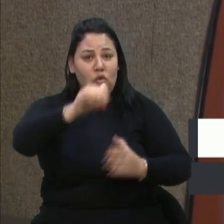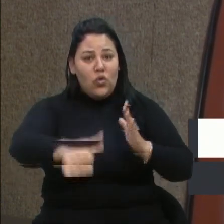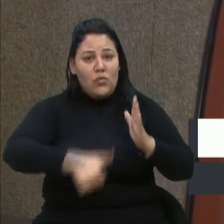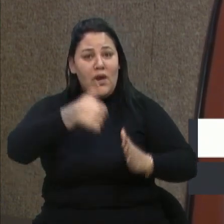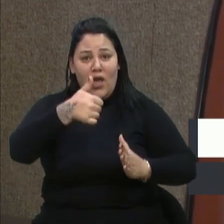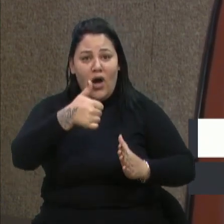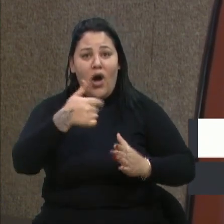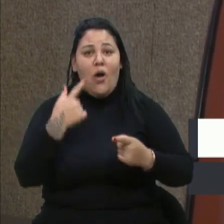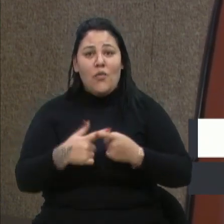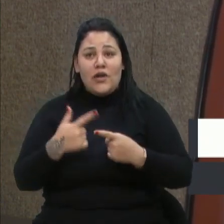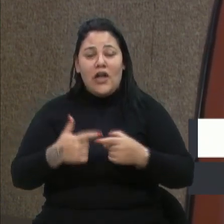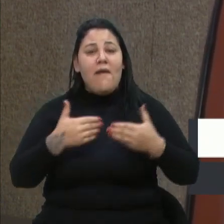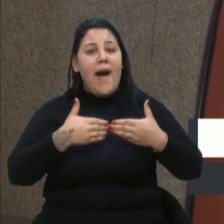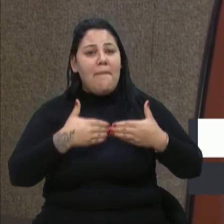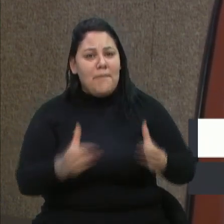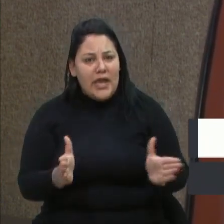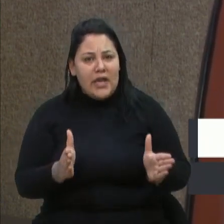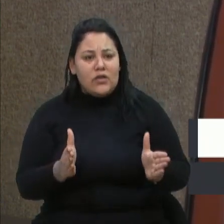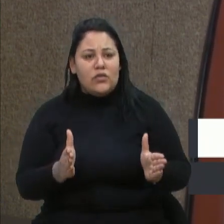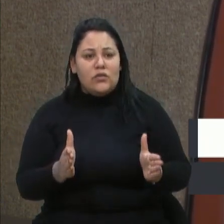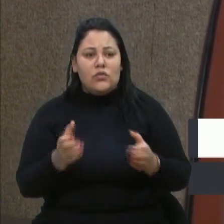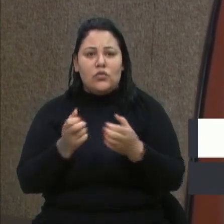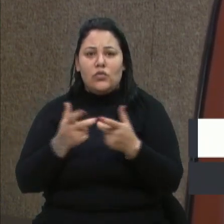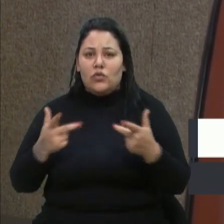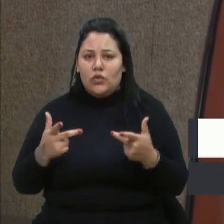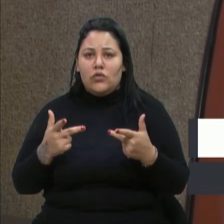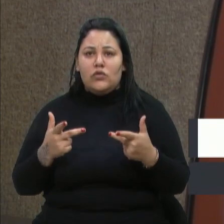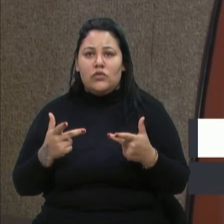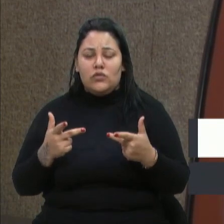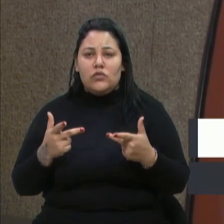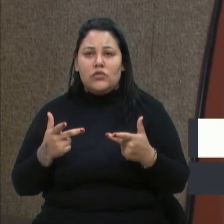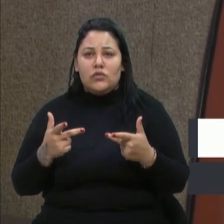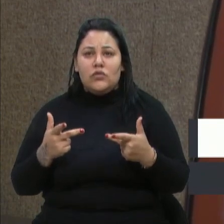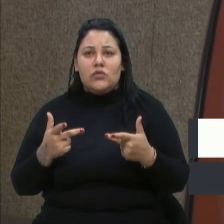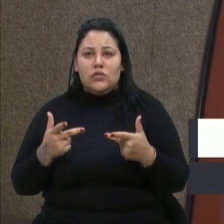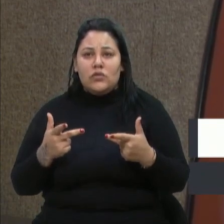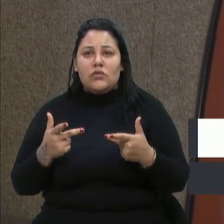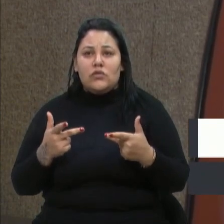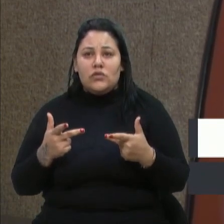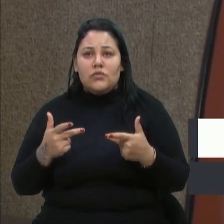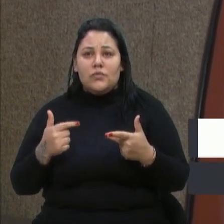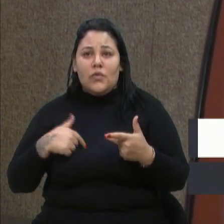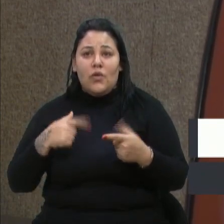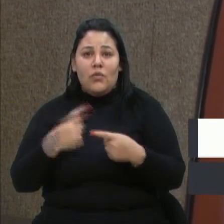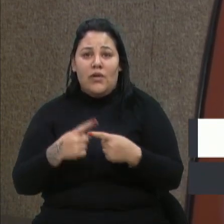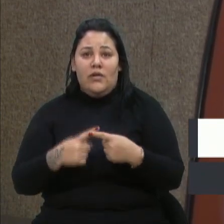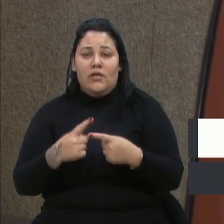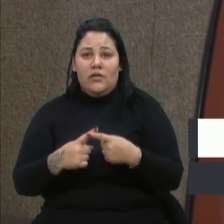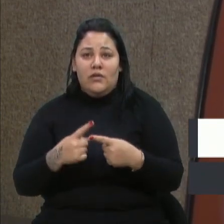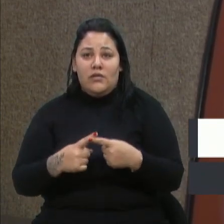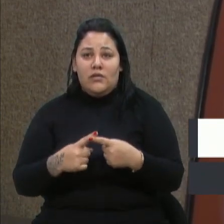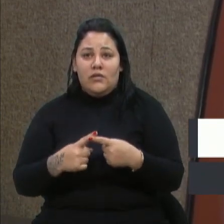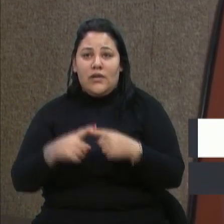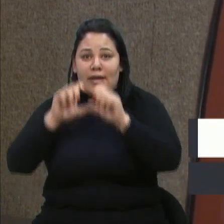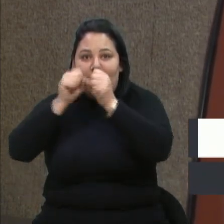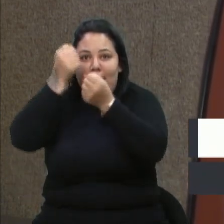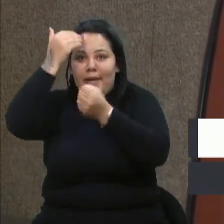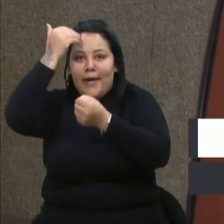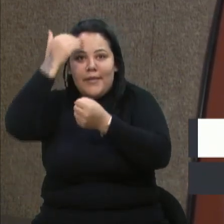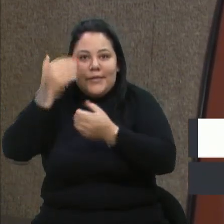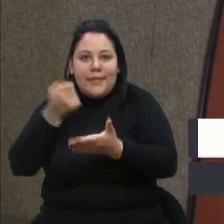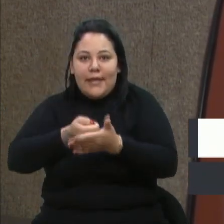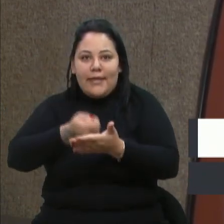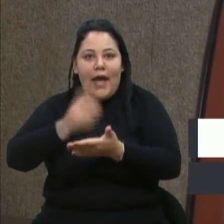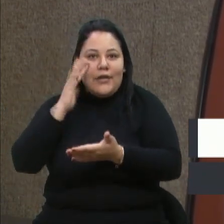vai abrindo, vai colocando, e quando dá o caos, daí agora a gente está quebrando a cabeça para tentar resolver. As